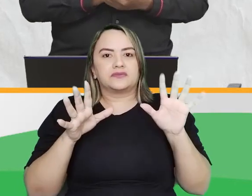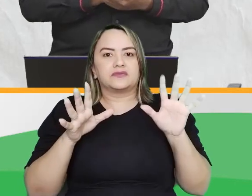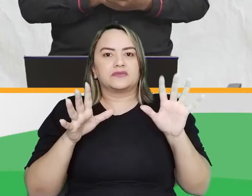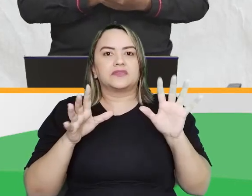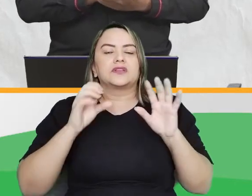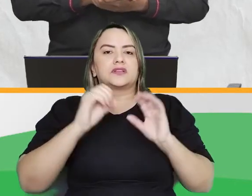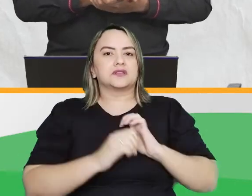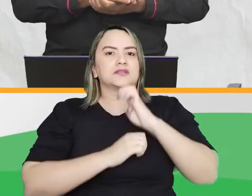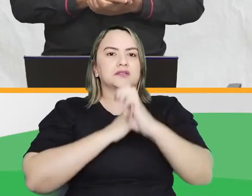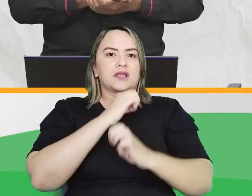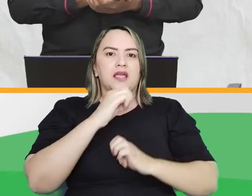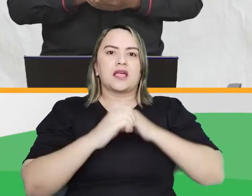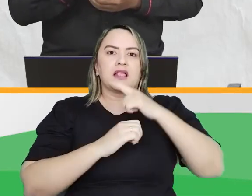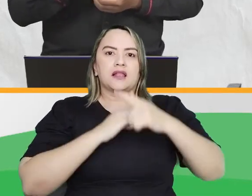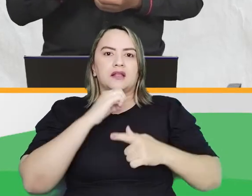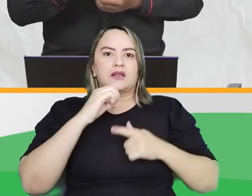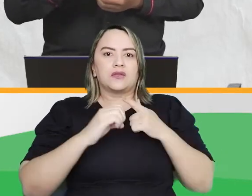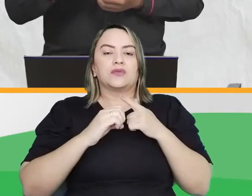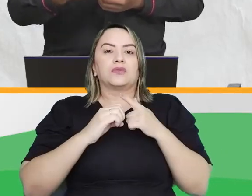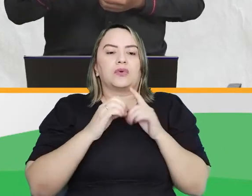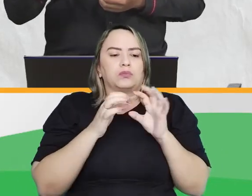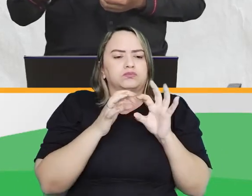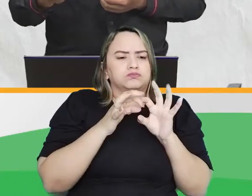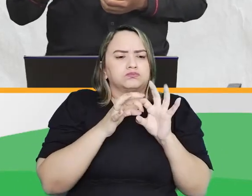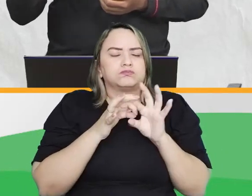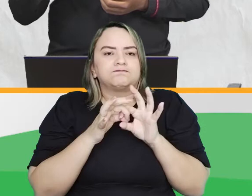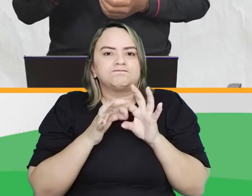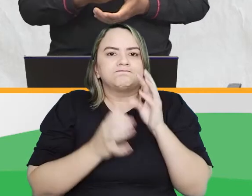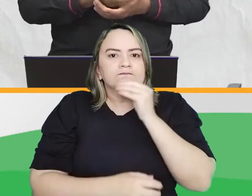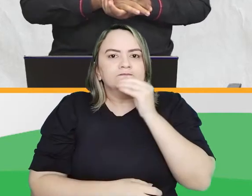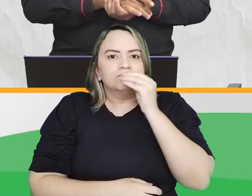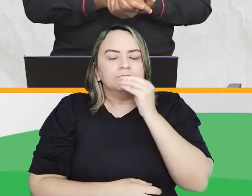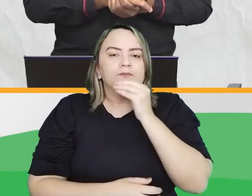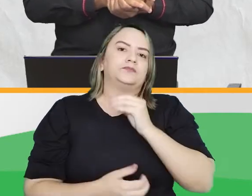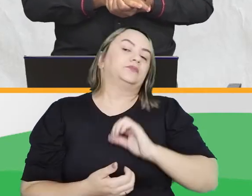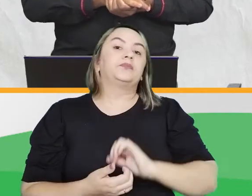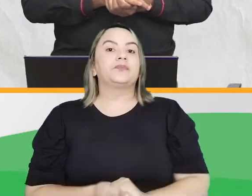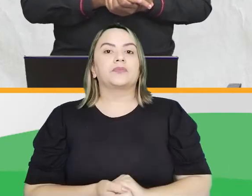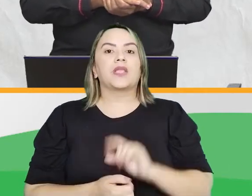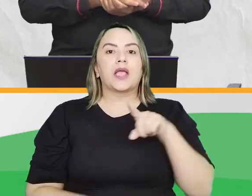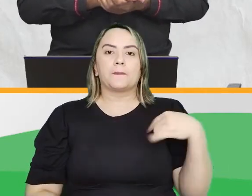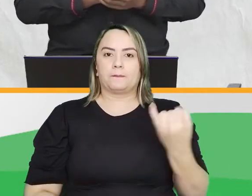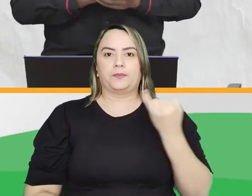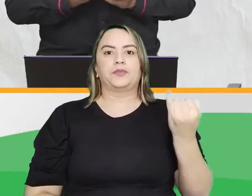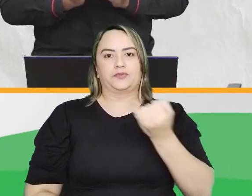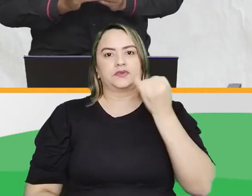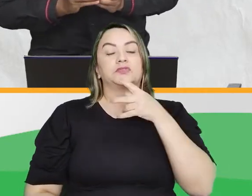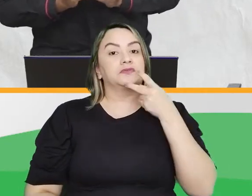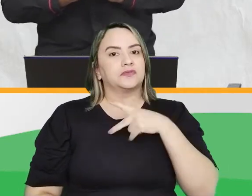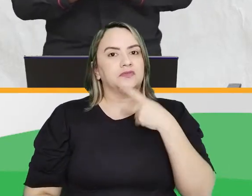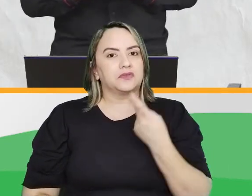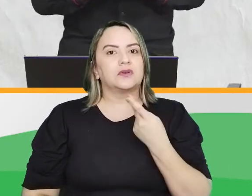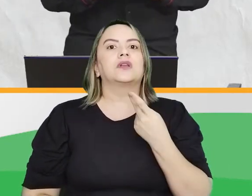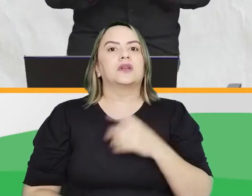professor? São aqueles elétrons que estão fracamente ligados ao núcleo atômico, tá certo? É importante